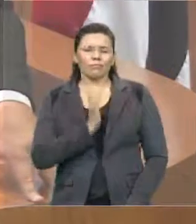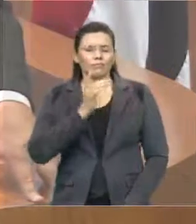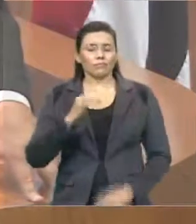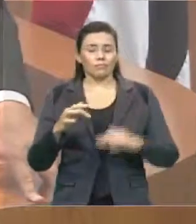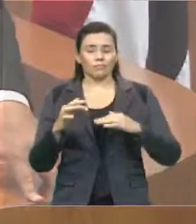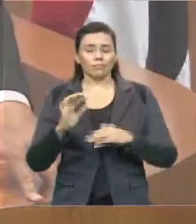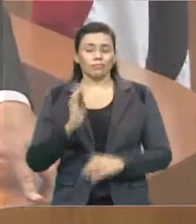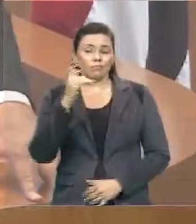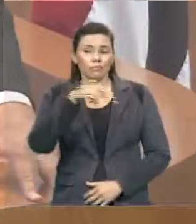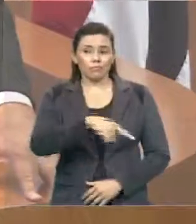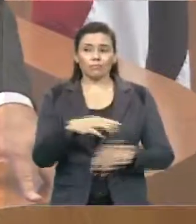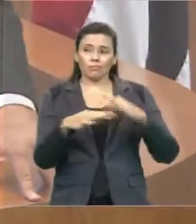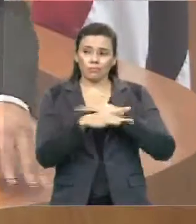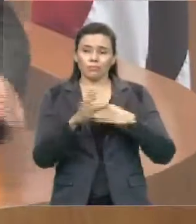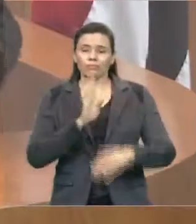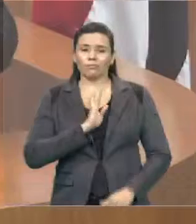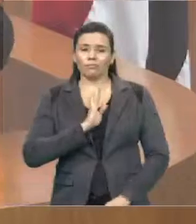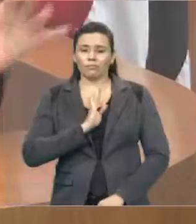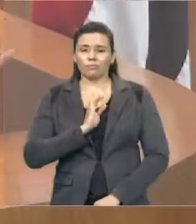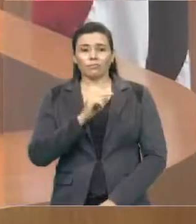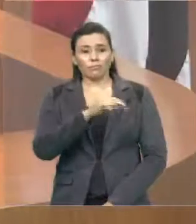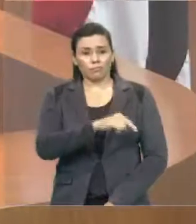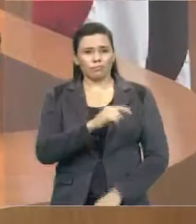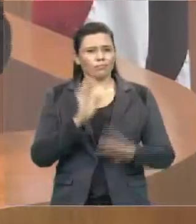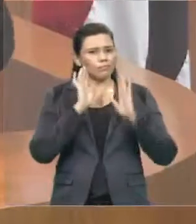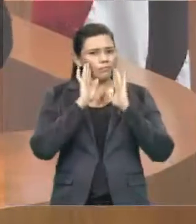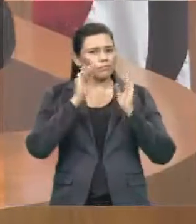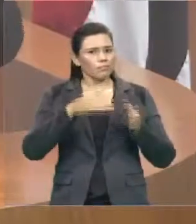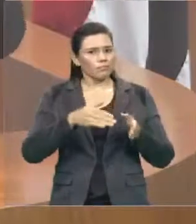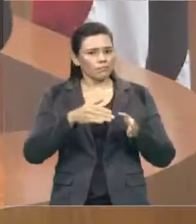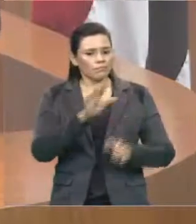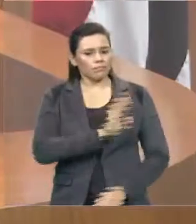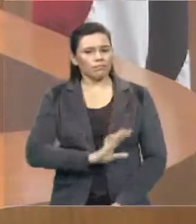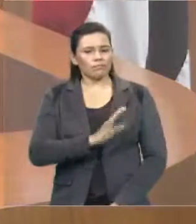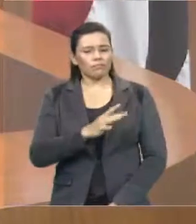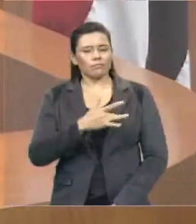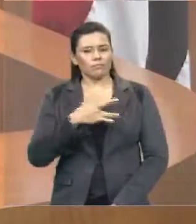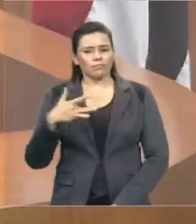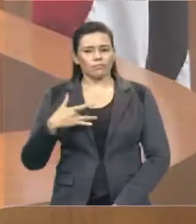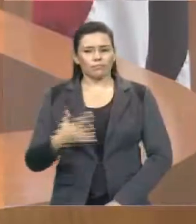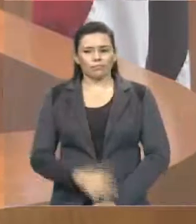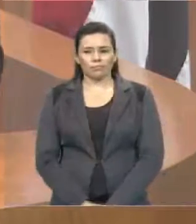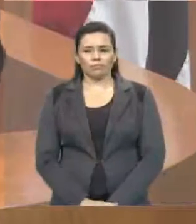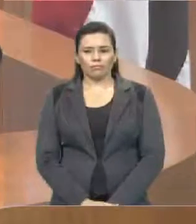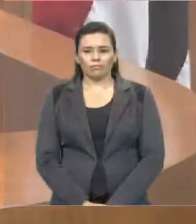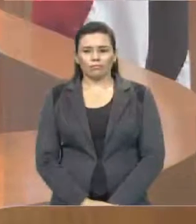no sistema de saúde, veio à tona por uma denúncia gravíssima